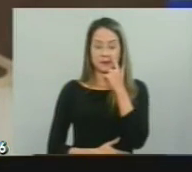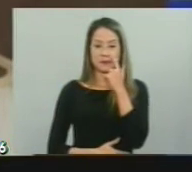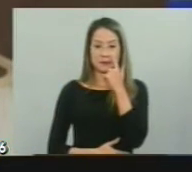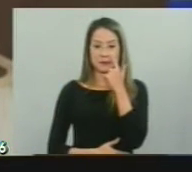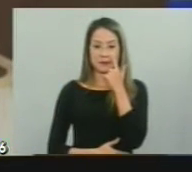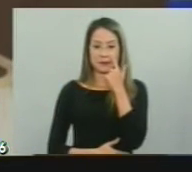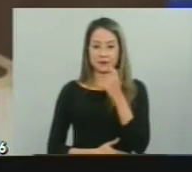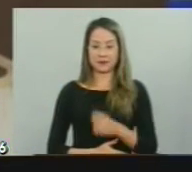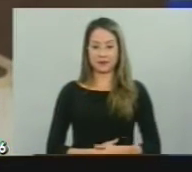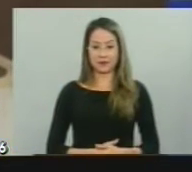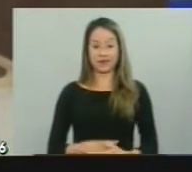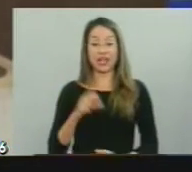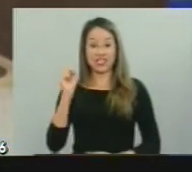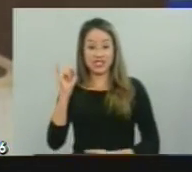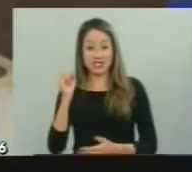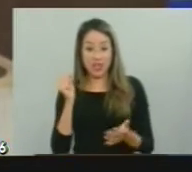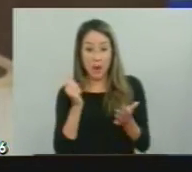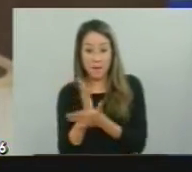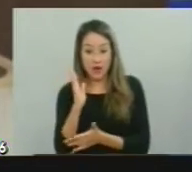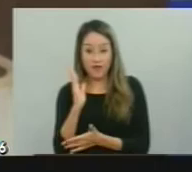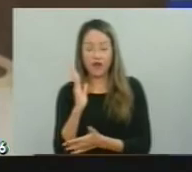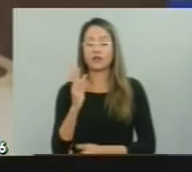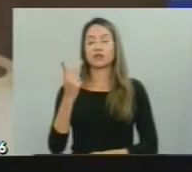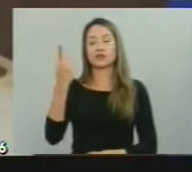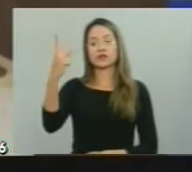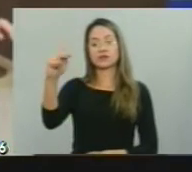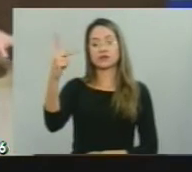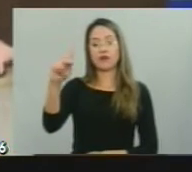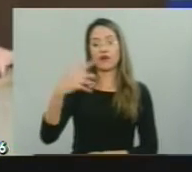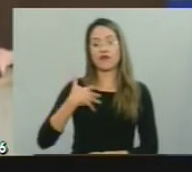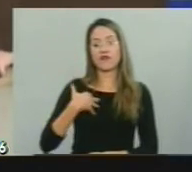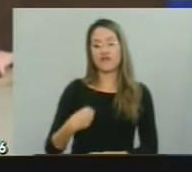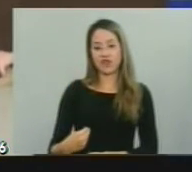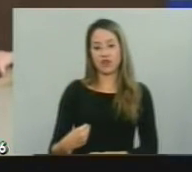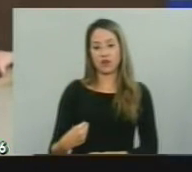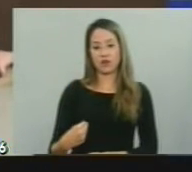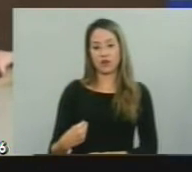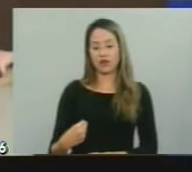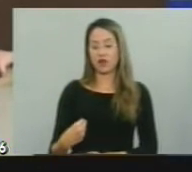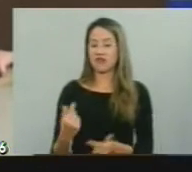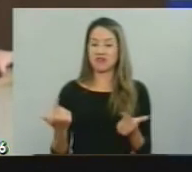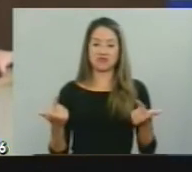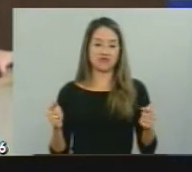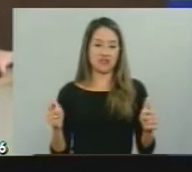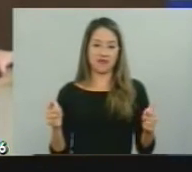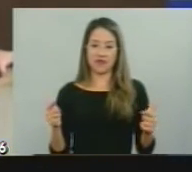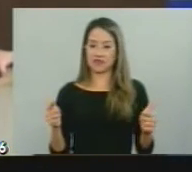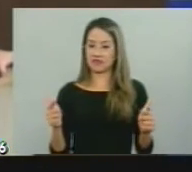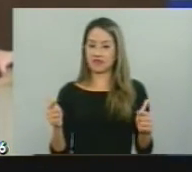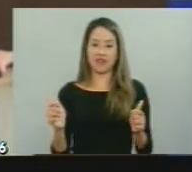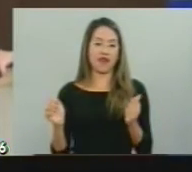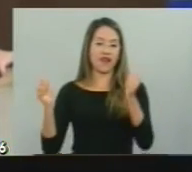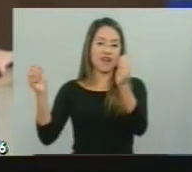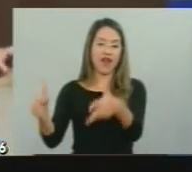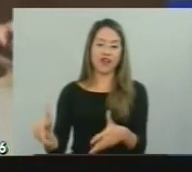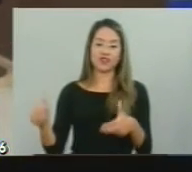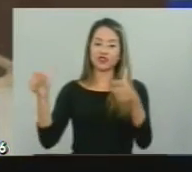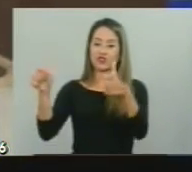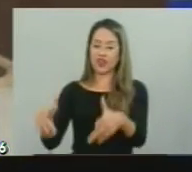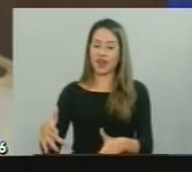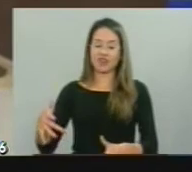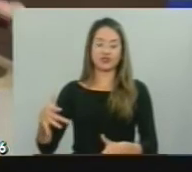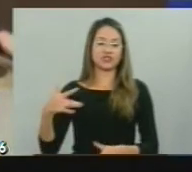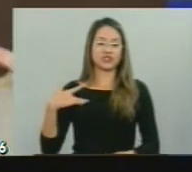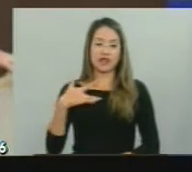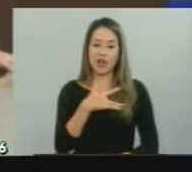ela vai fazer com que o seu filho, que a sua filha, não tenha mais investimentos em educação e saúde até